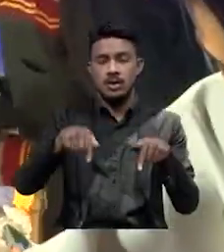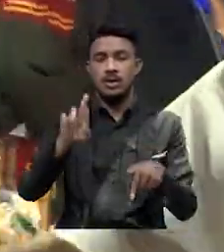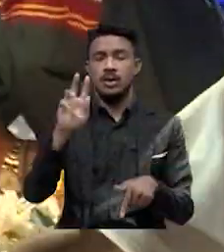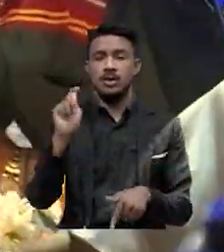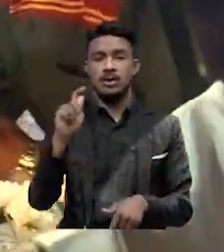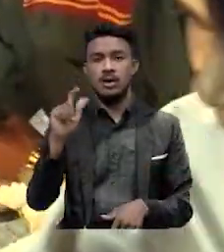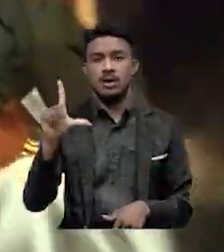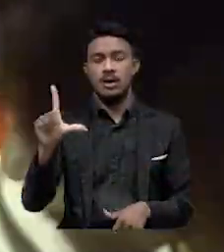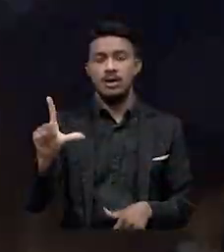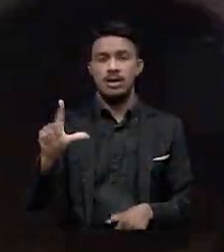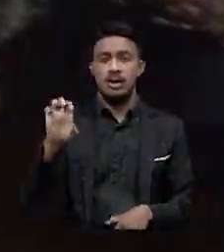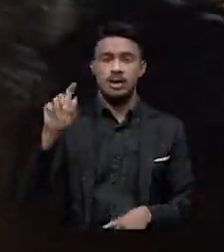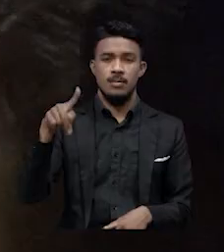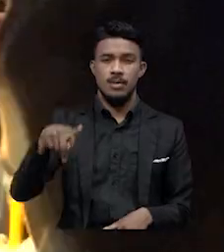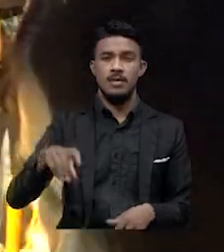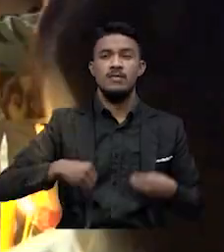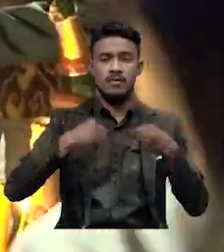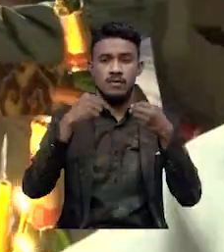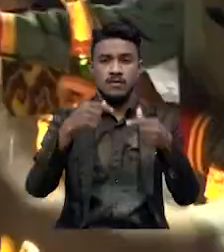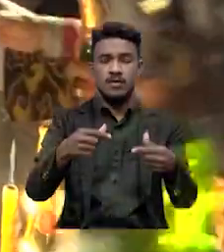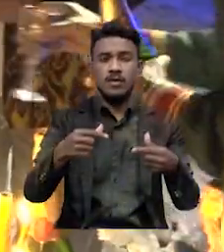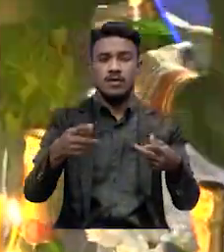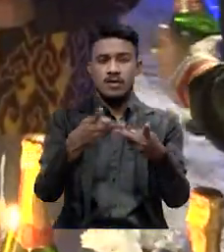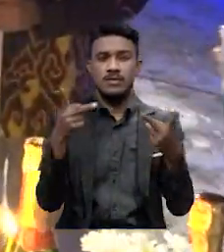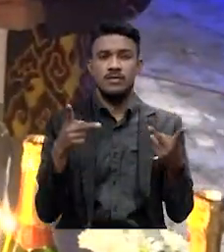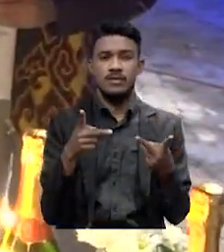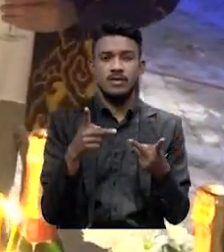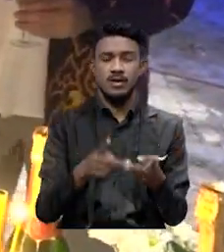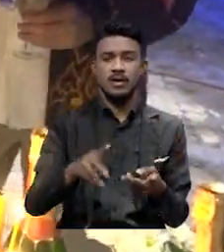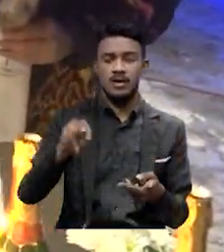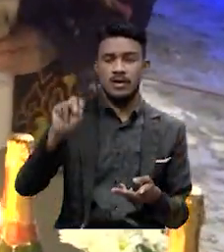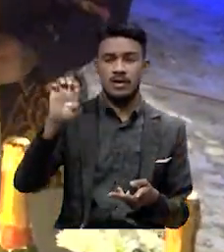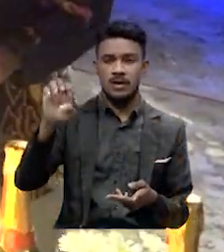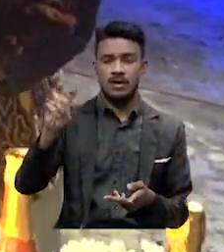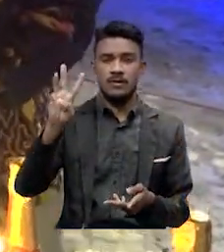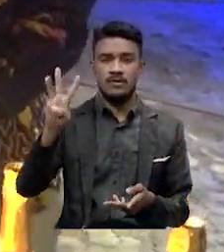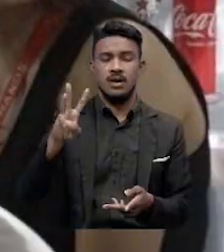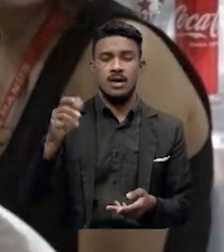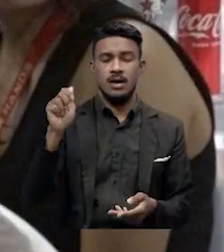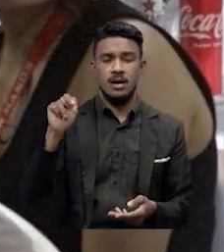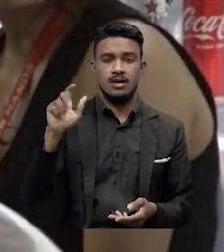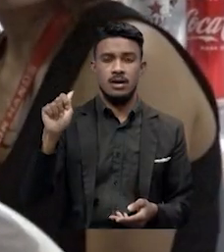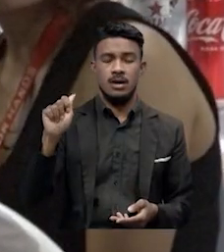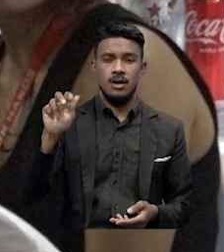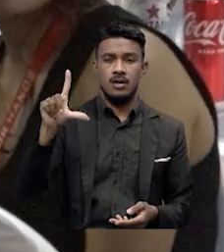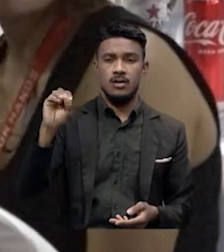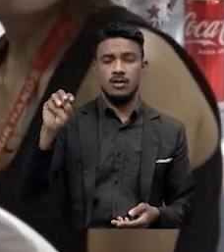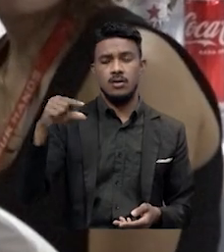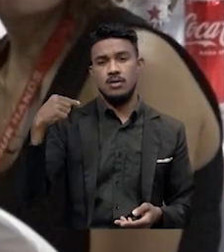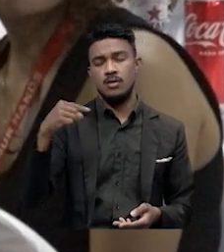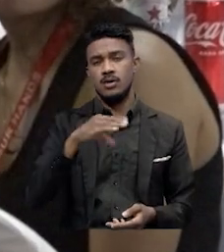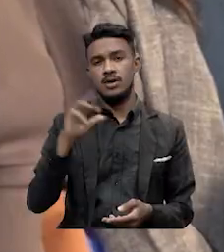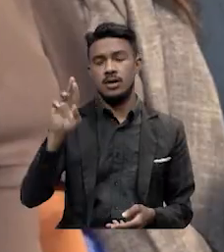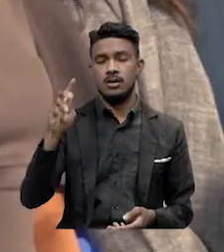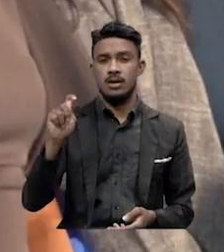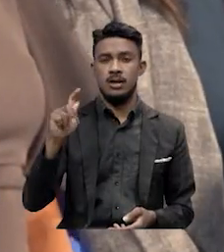mos se digitaliza Studio News tamba durante ne usa det analog. No iha celebração ne